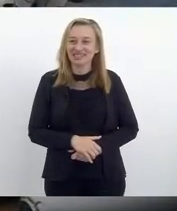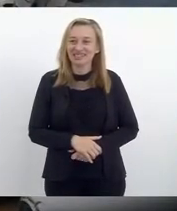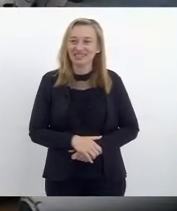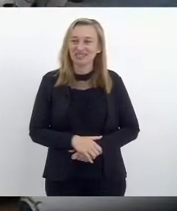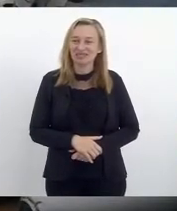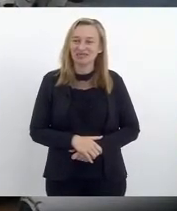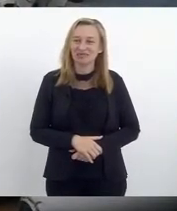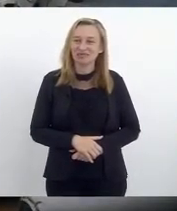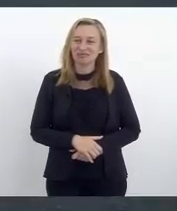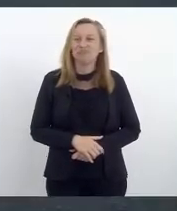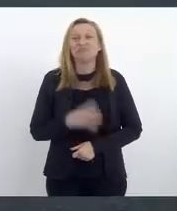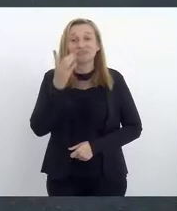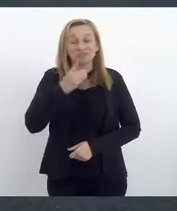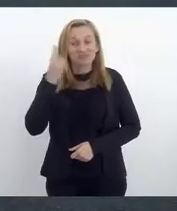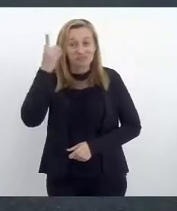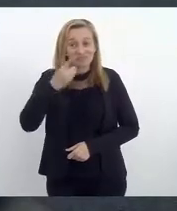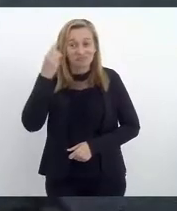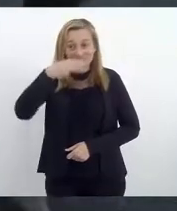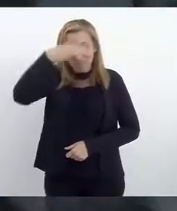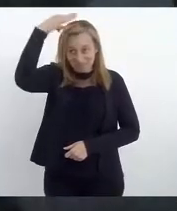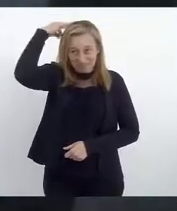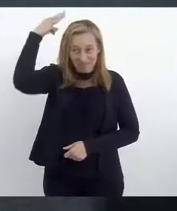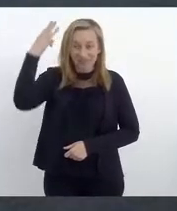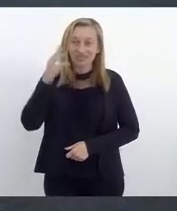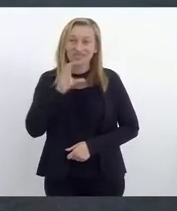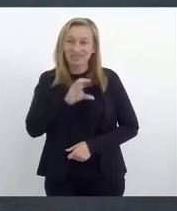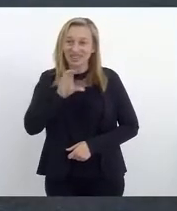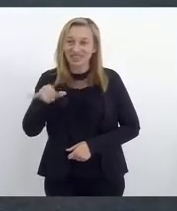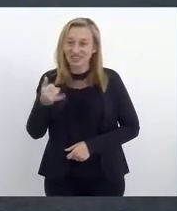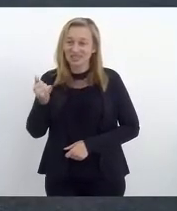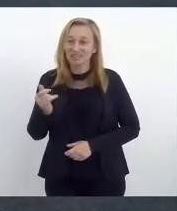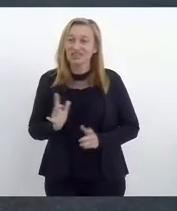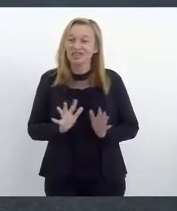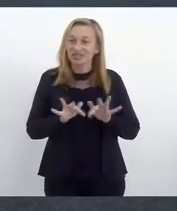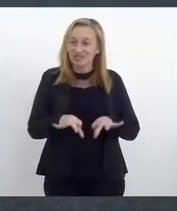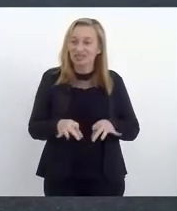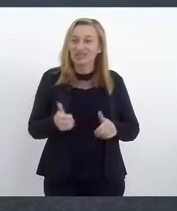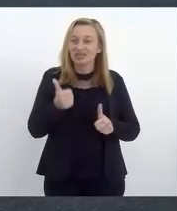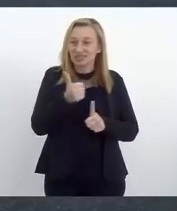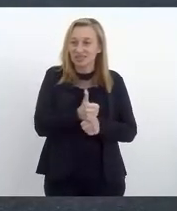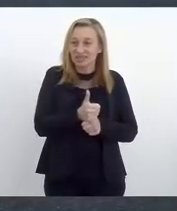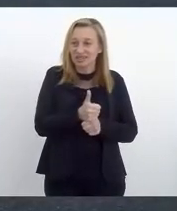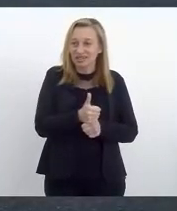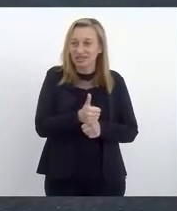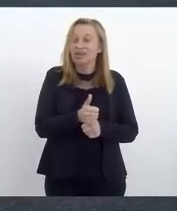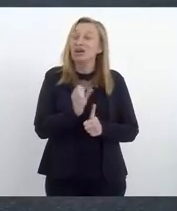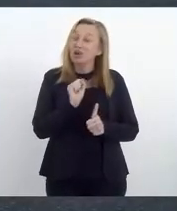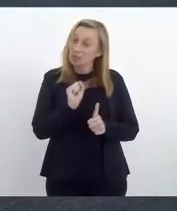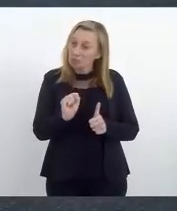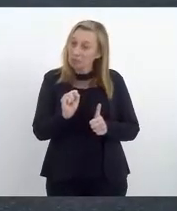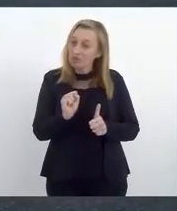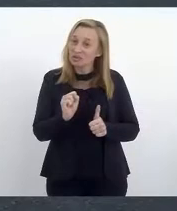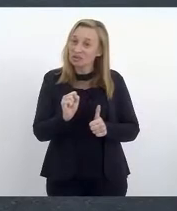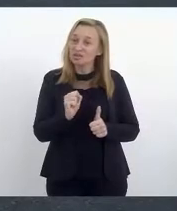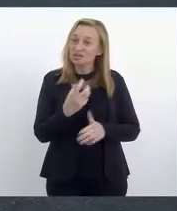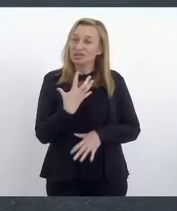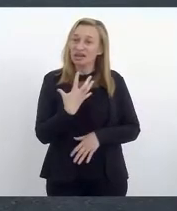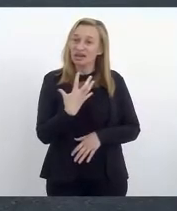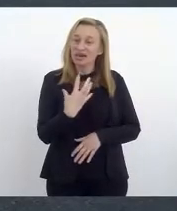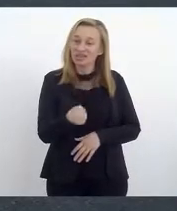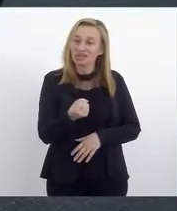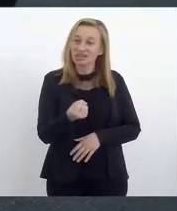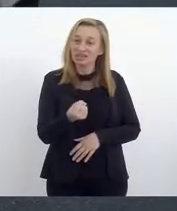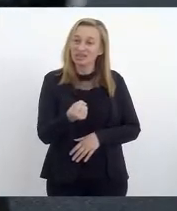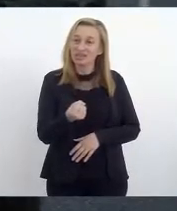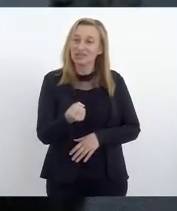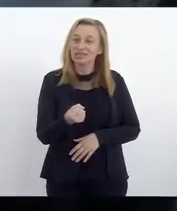Considerando que o deputado Márcio Pacheco, pela CCJ, concluiu isso por substitutivo, eu posso, então, dar o parecer, parecer